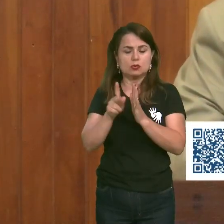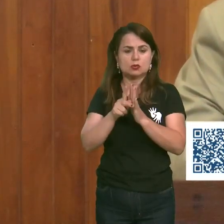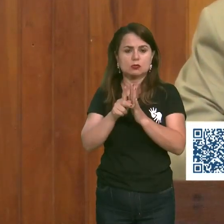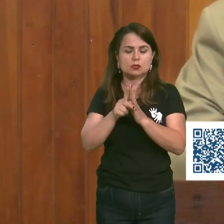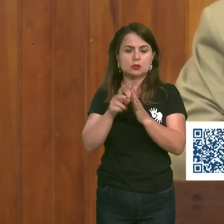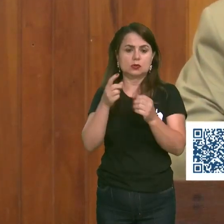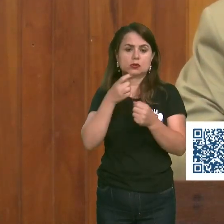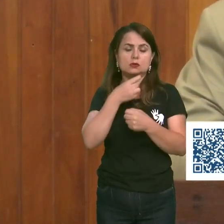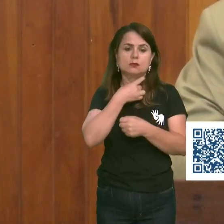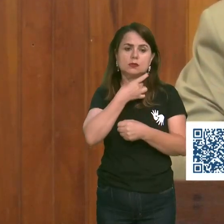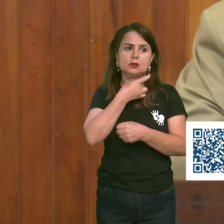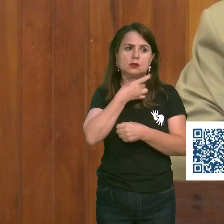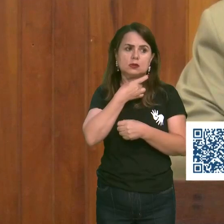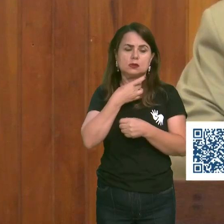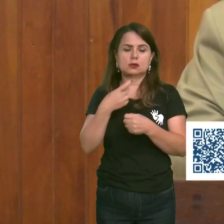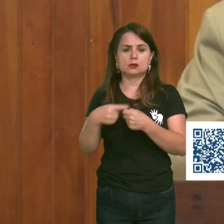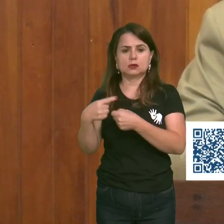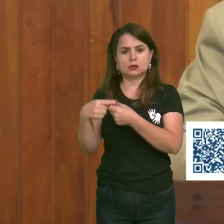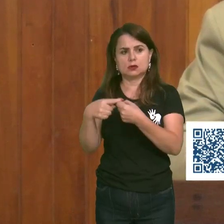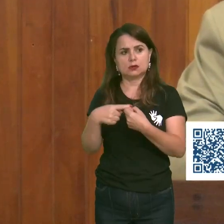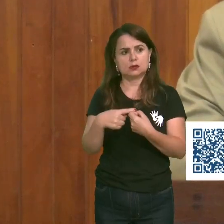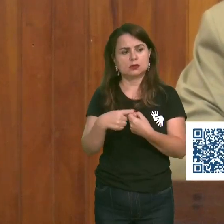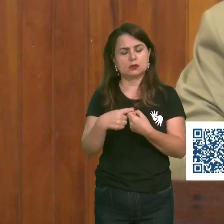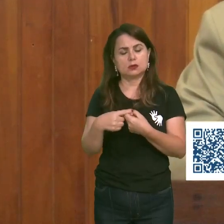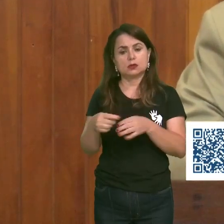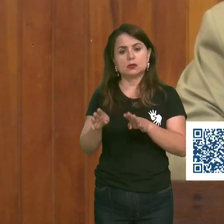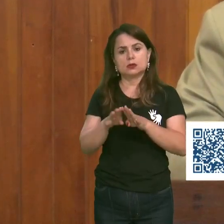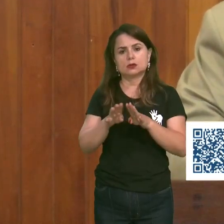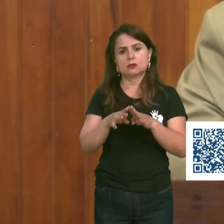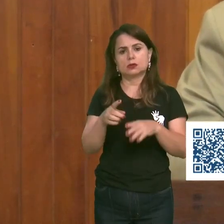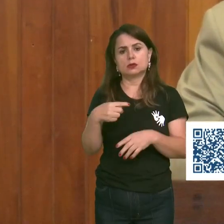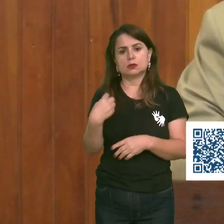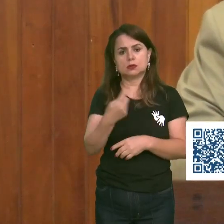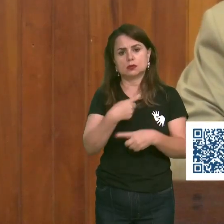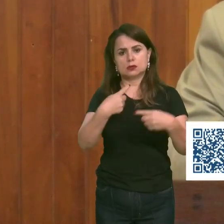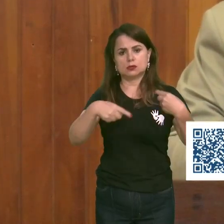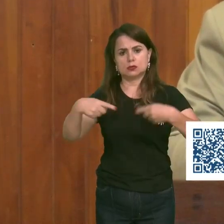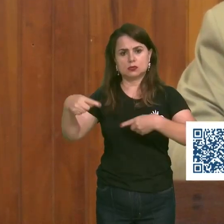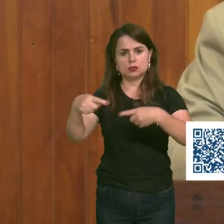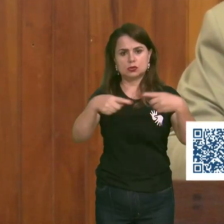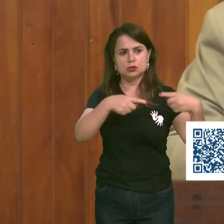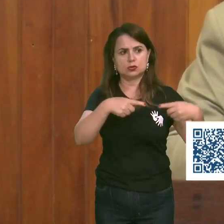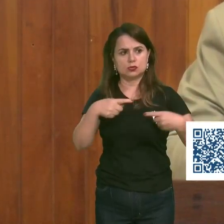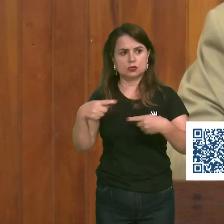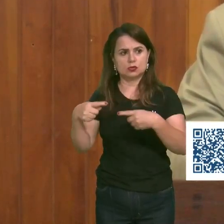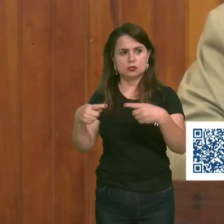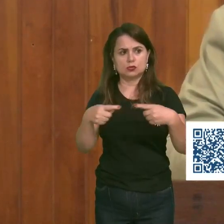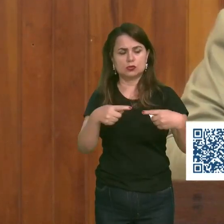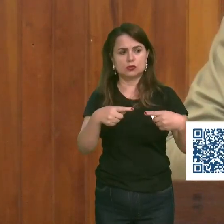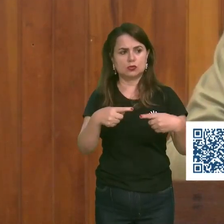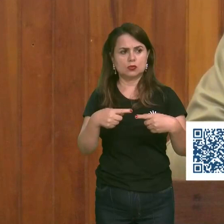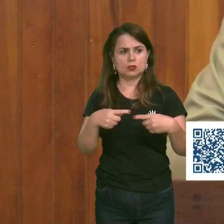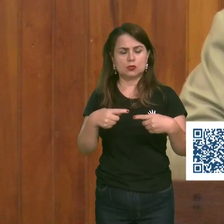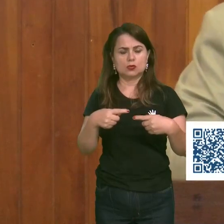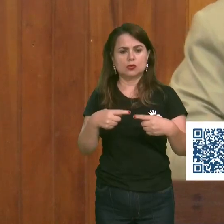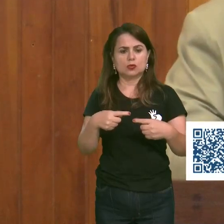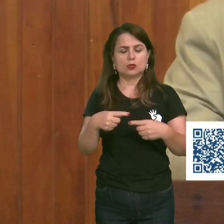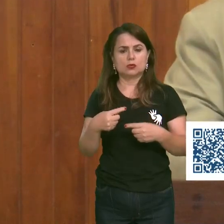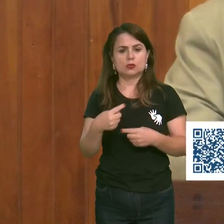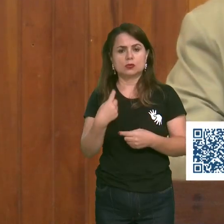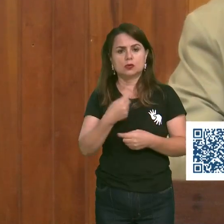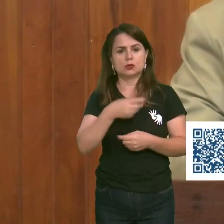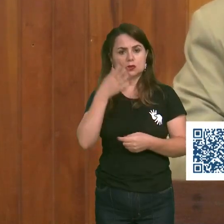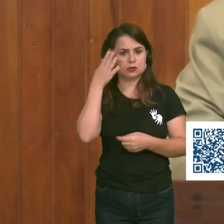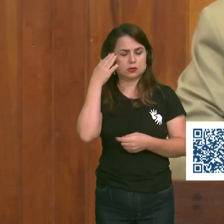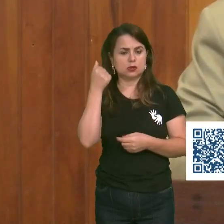que na verdade nós estamos nós estamos discutindo aqui mas a o orçamento a peça orçamentário nós sabemos que é